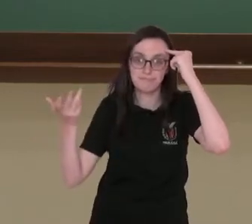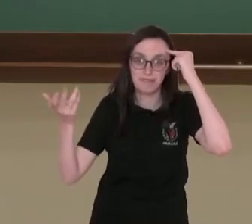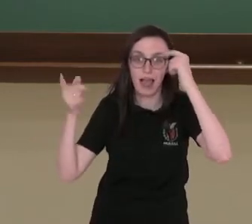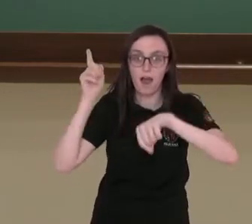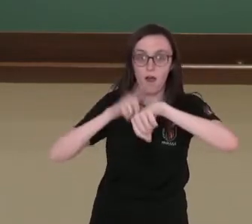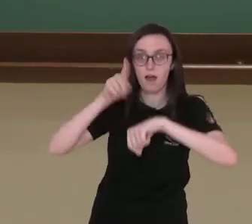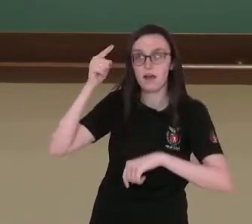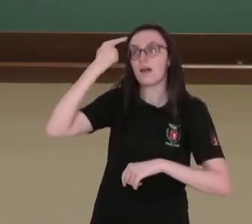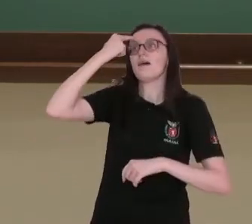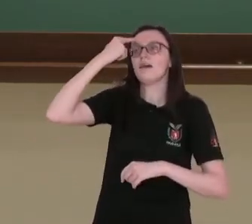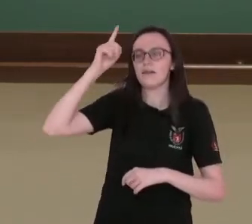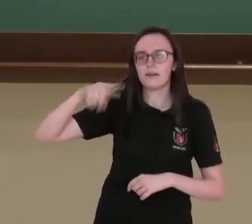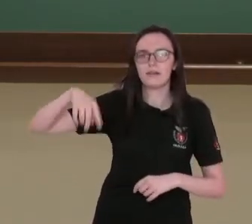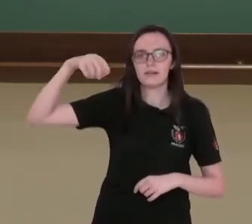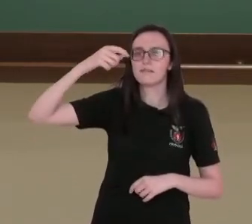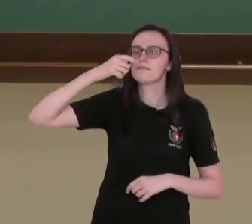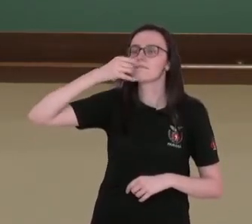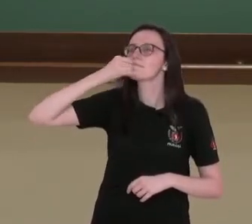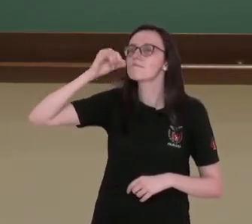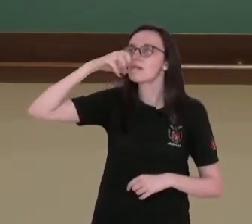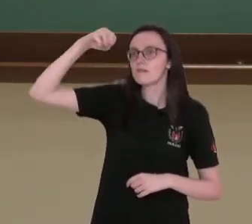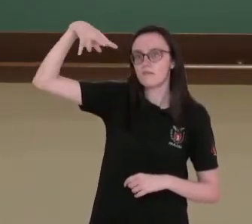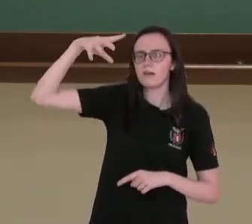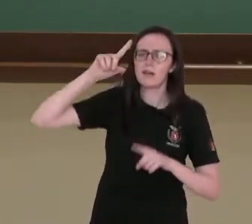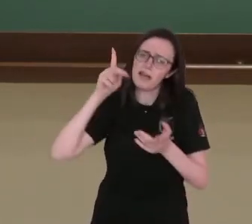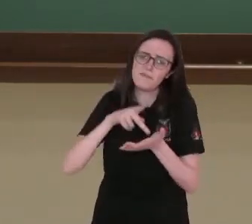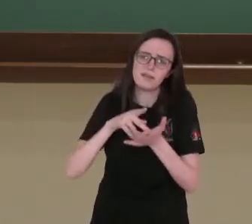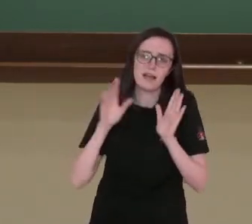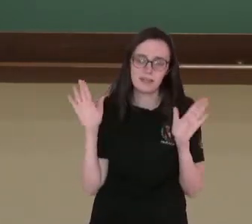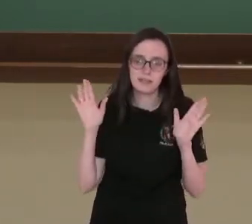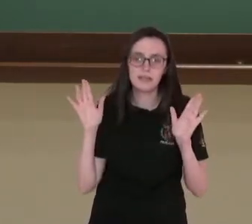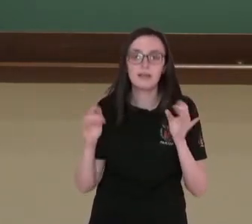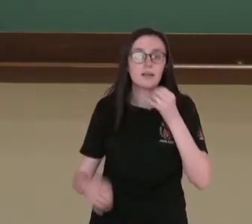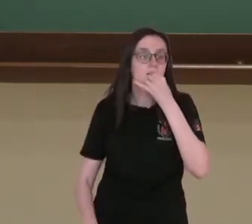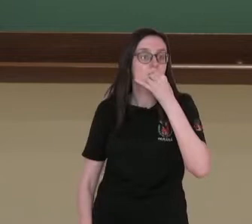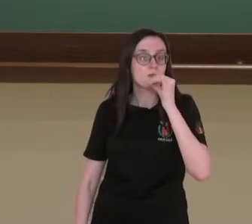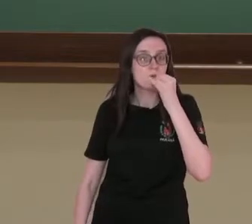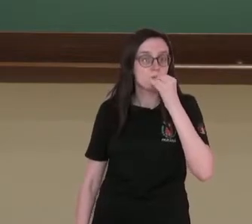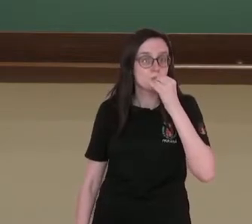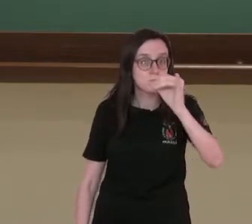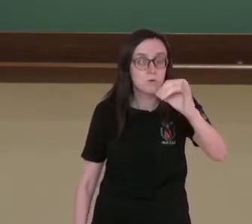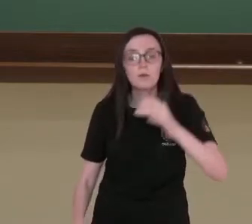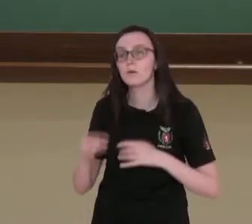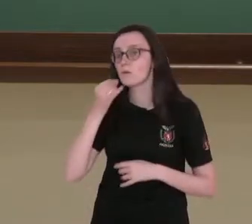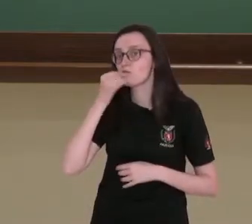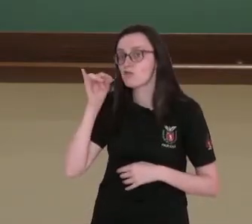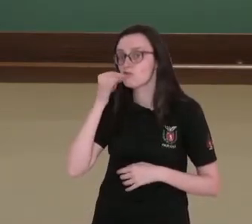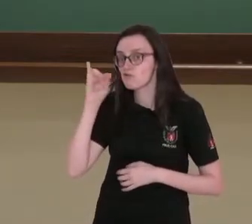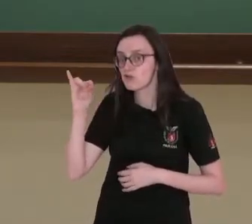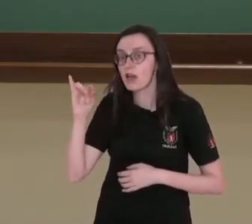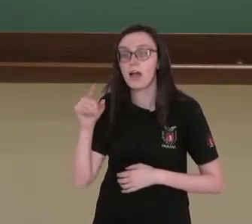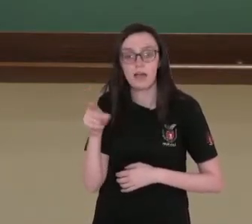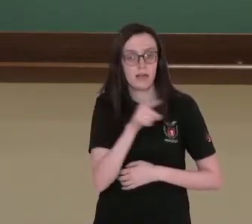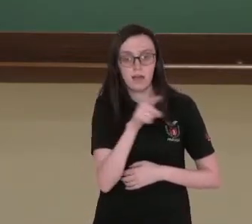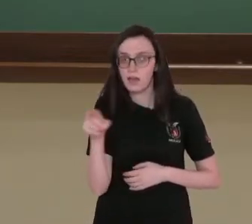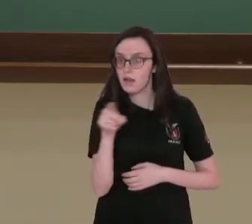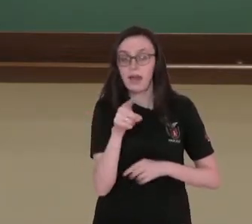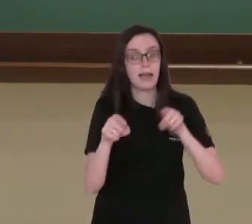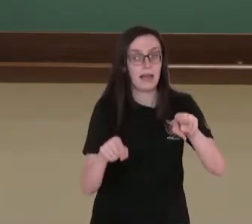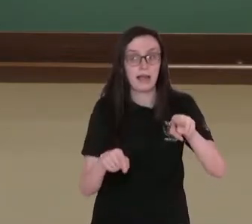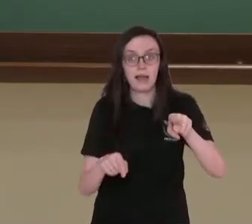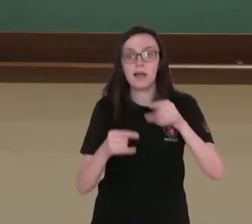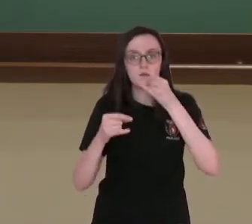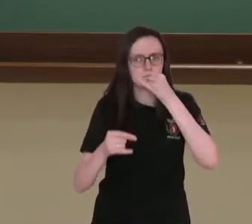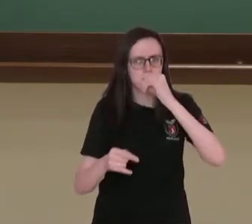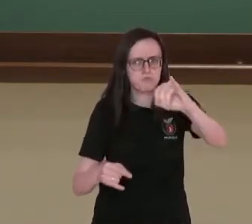vai lembrar da energia elétrica. É bem verdade que a eletricidade é uma forma de energia. No entanto, ela não é a